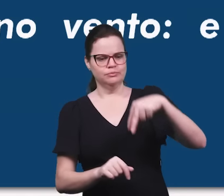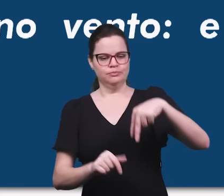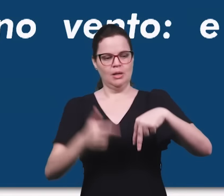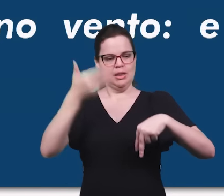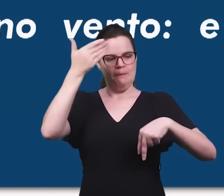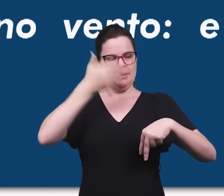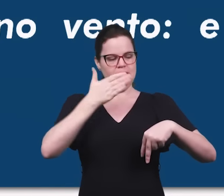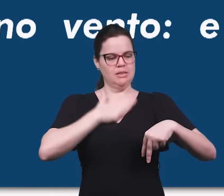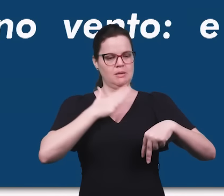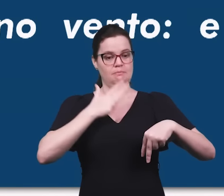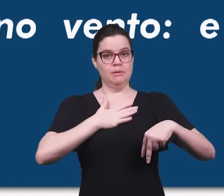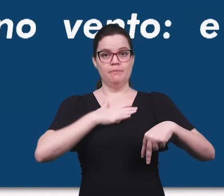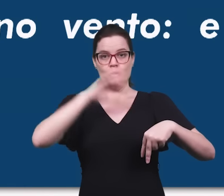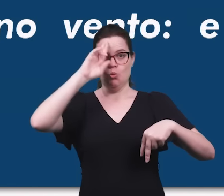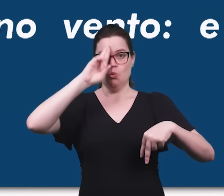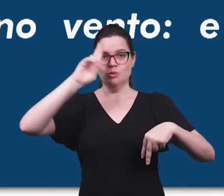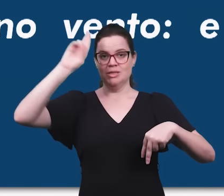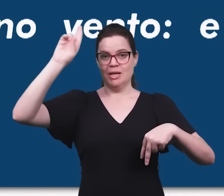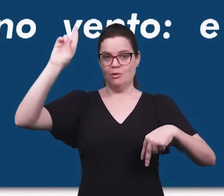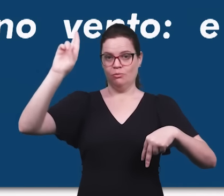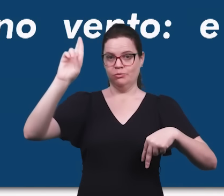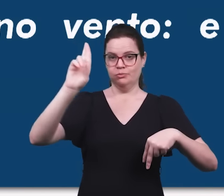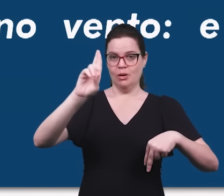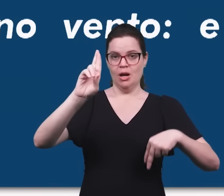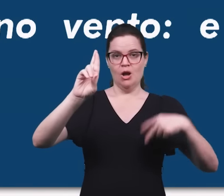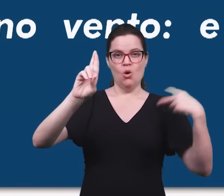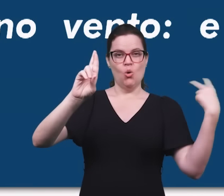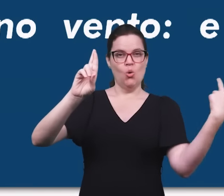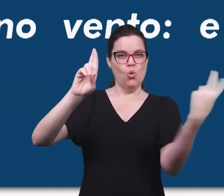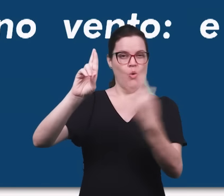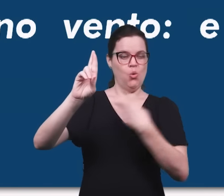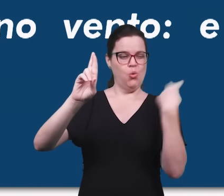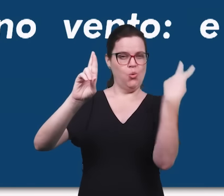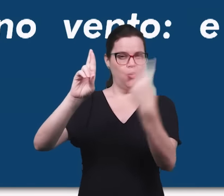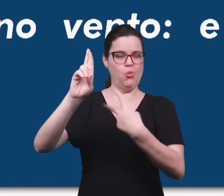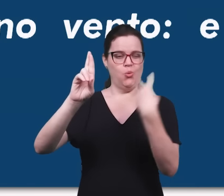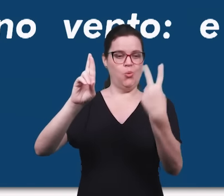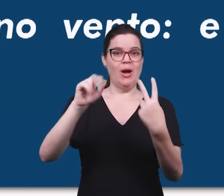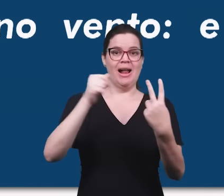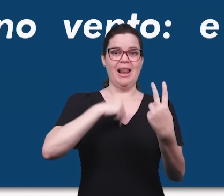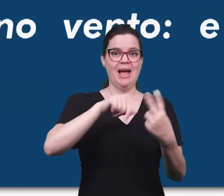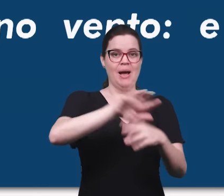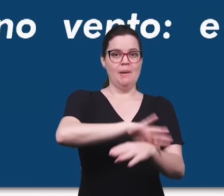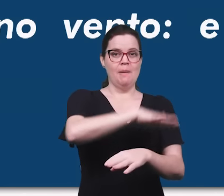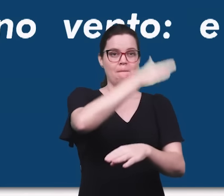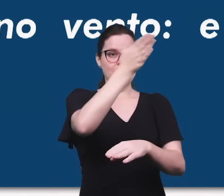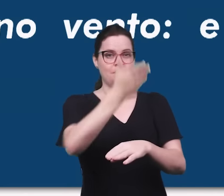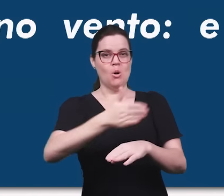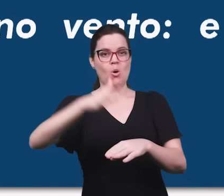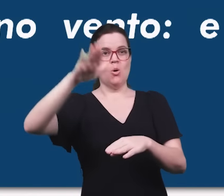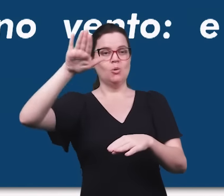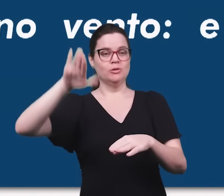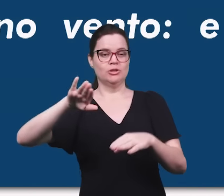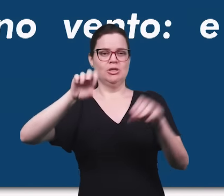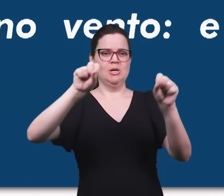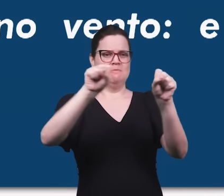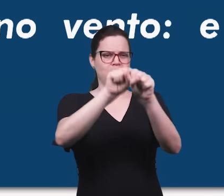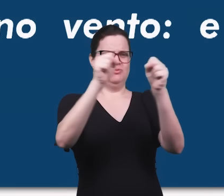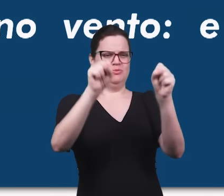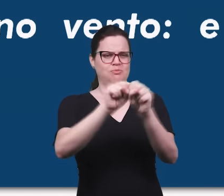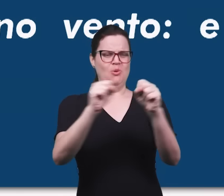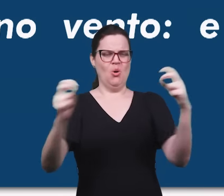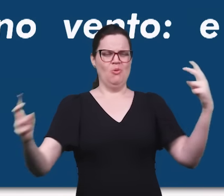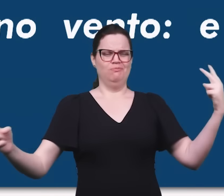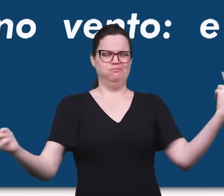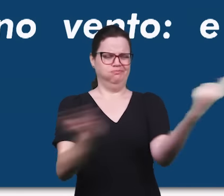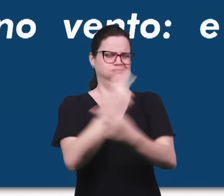que passava o Senhor como também um grande e forte vento, que fendia os montes e quebrava as penhas diante da face do